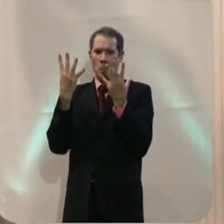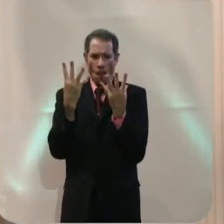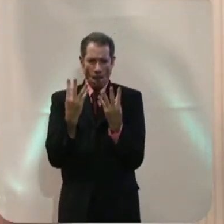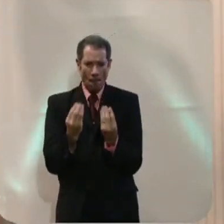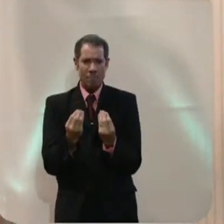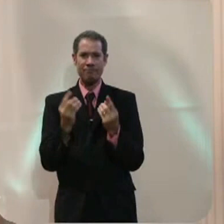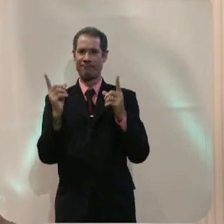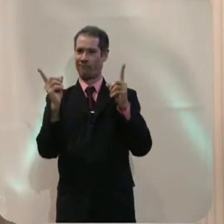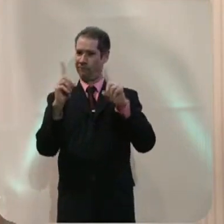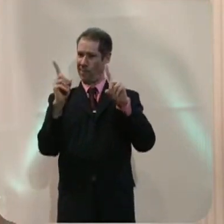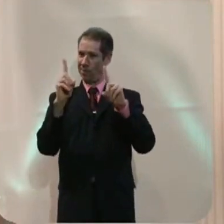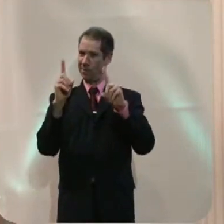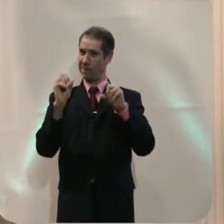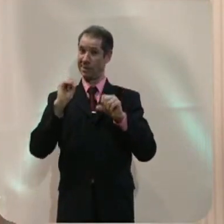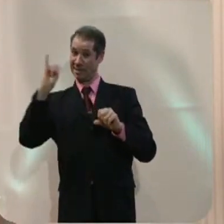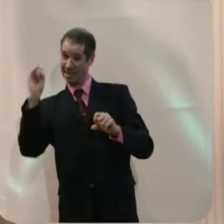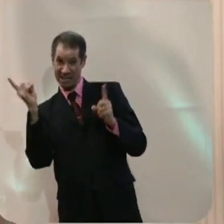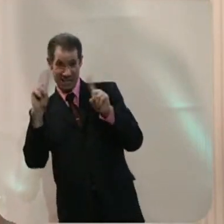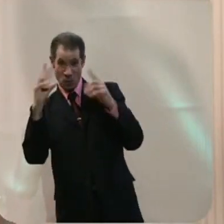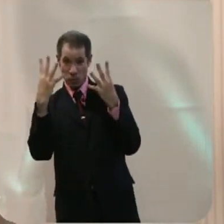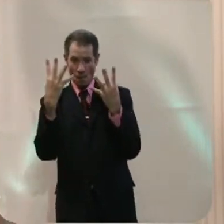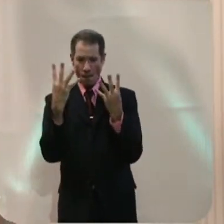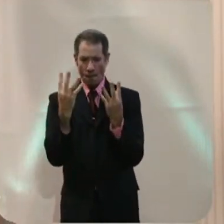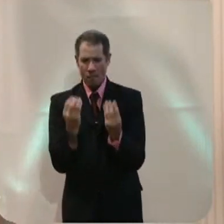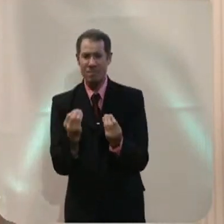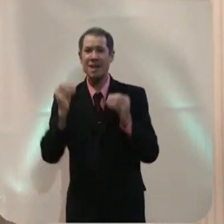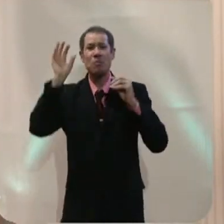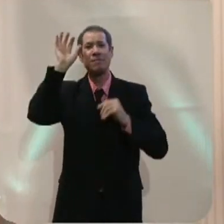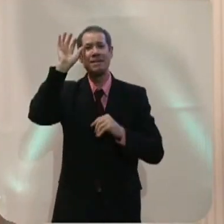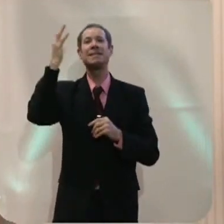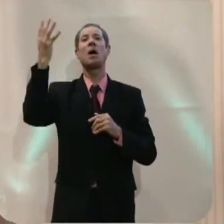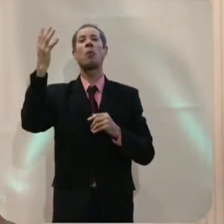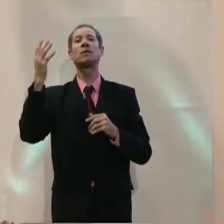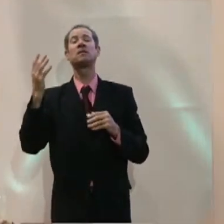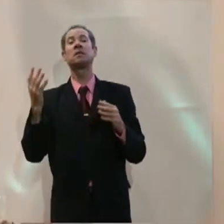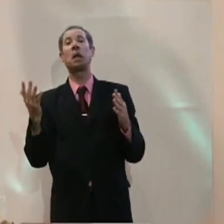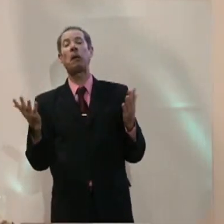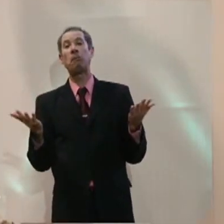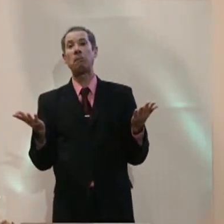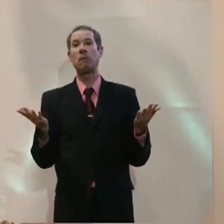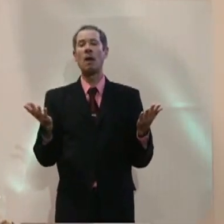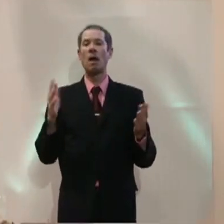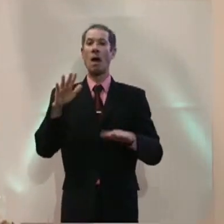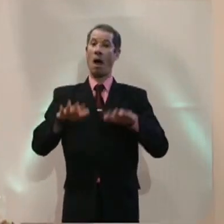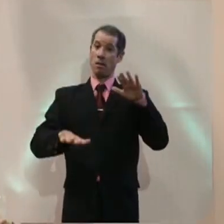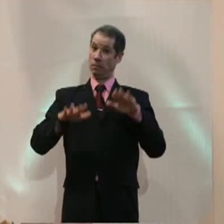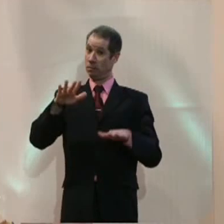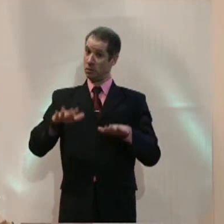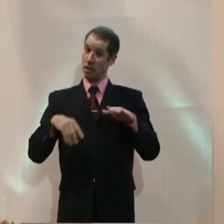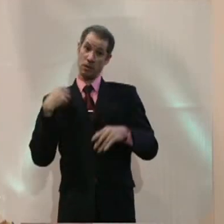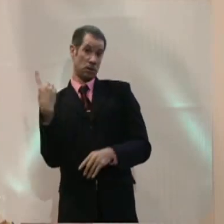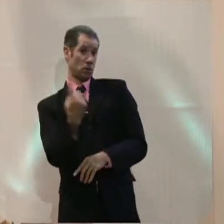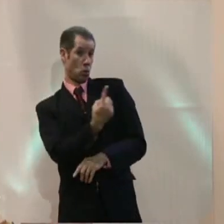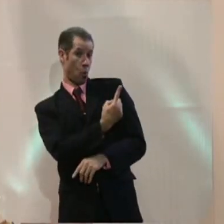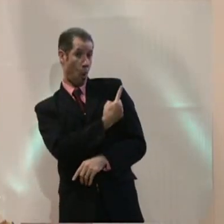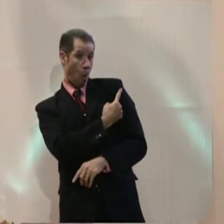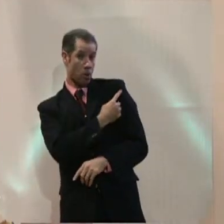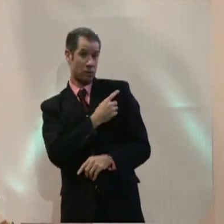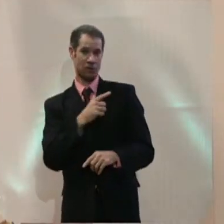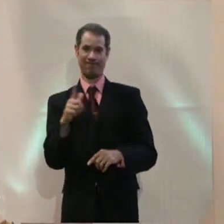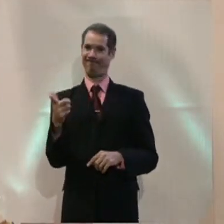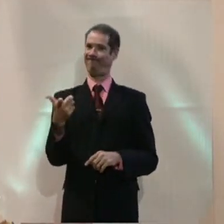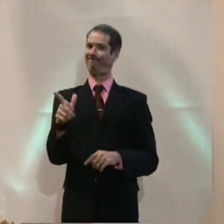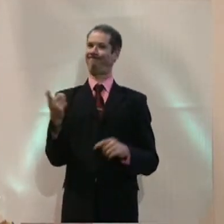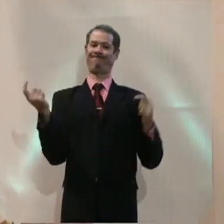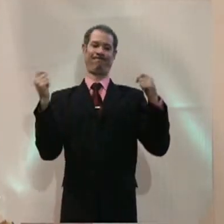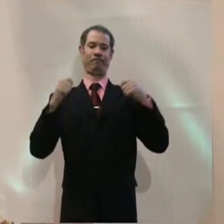E se ela não secou, então o que está acontecendo? E às vezes nós não somos